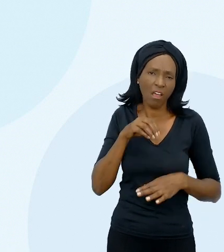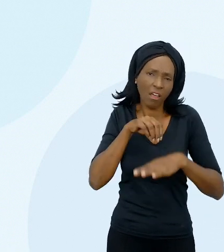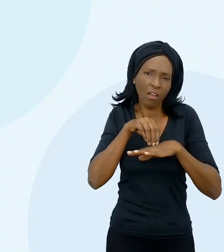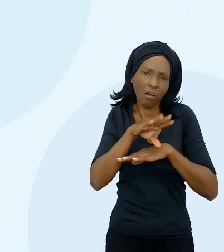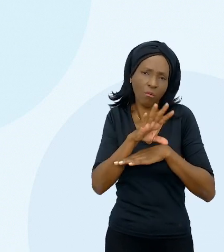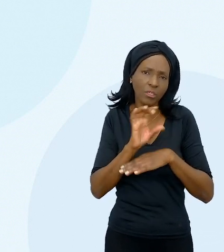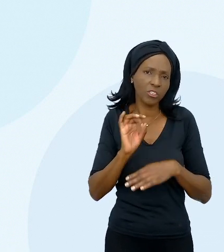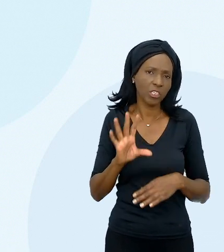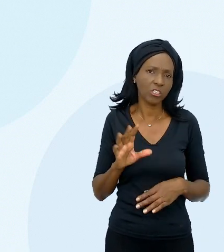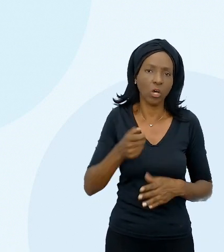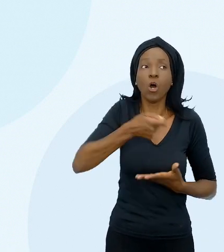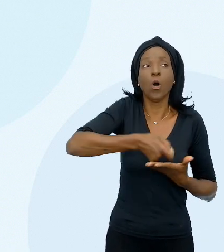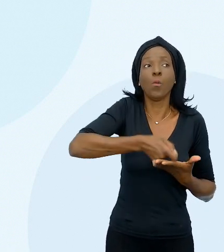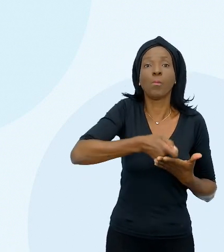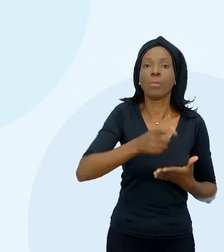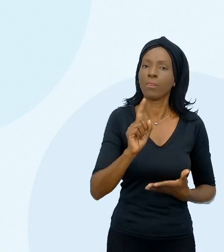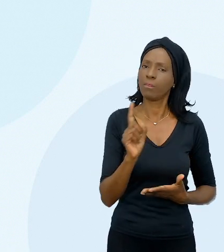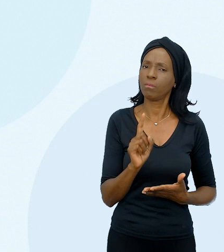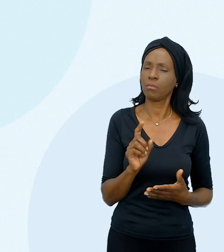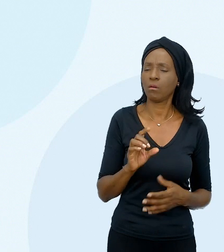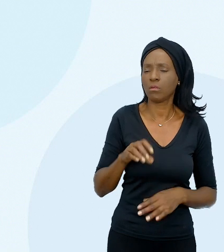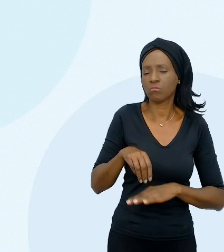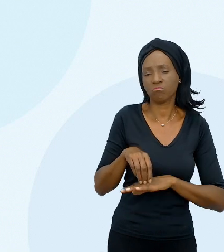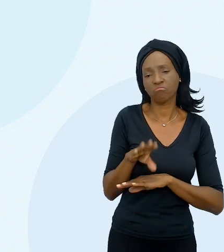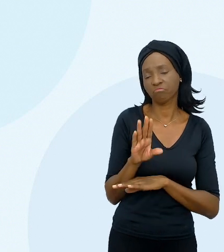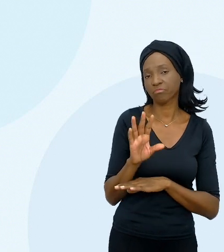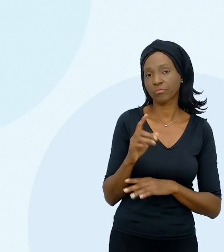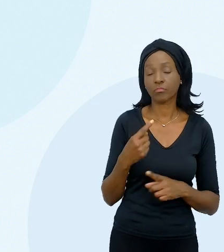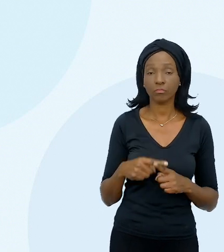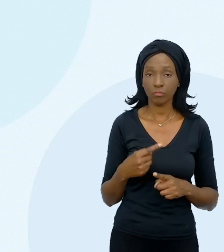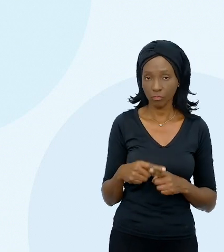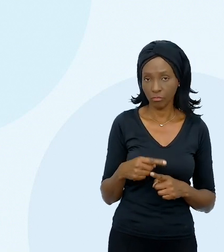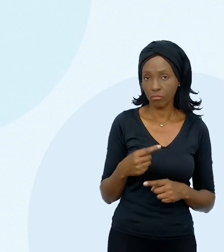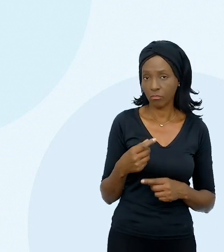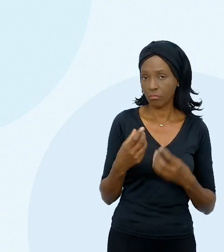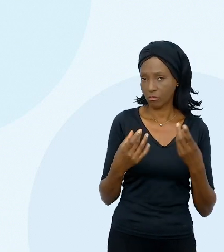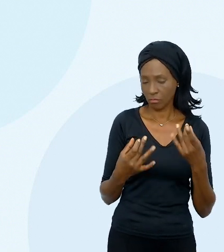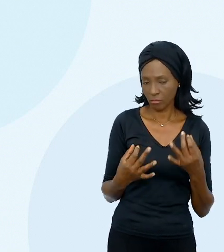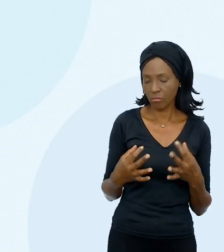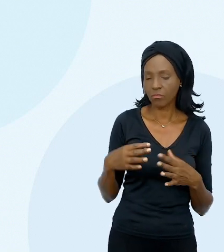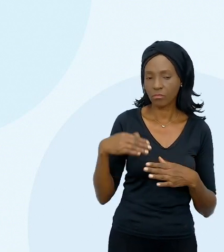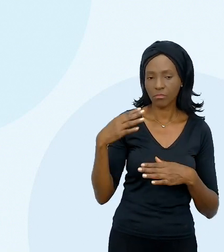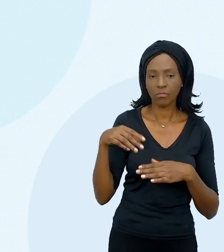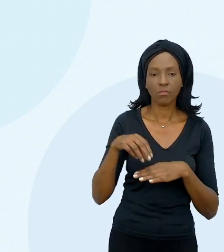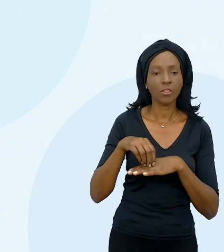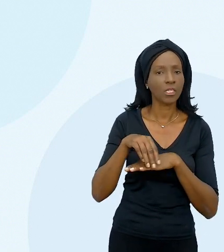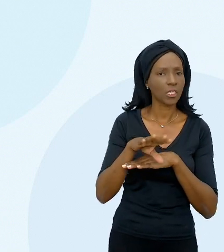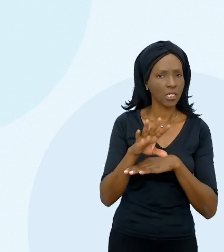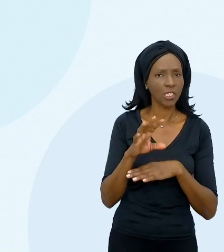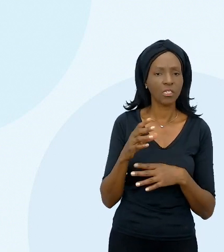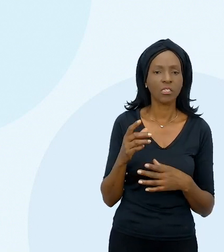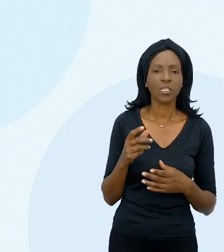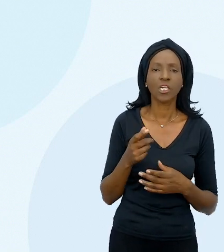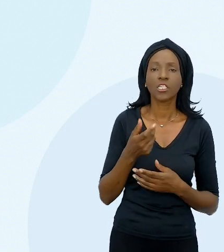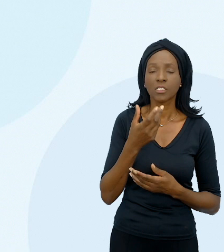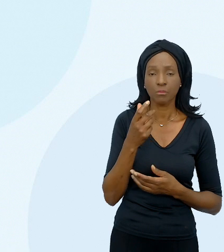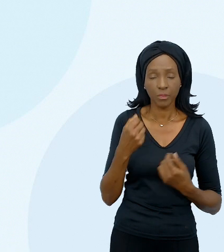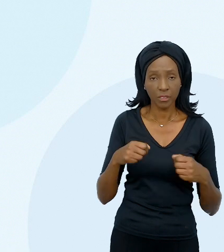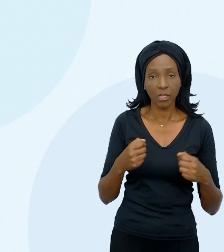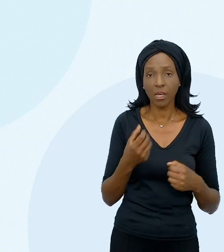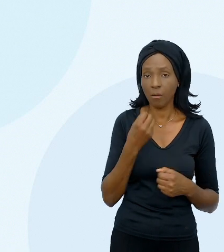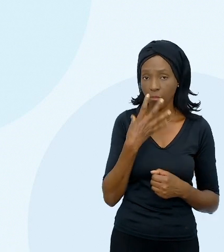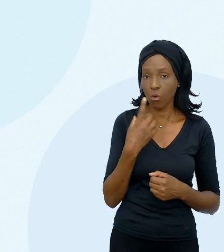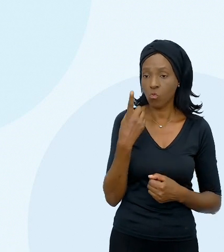gente sugere aqui, eu vou explicar mais ao final por que eu estou sugerindo aí o escriba para permanecer na mesa.